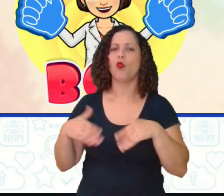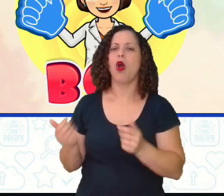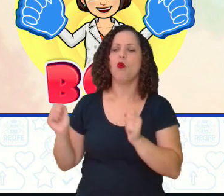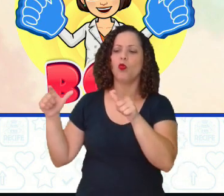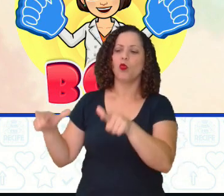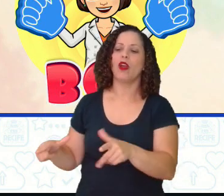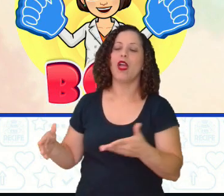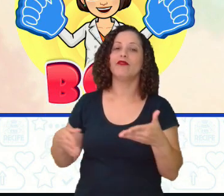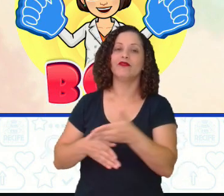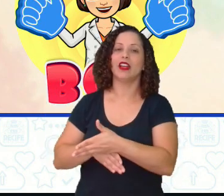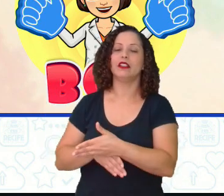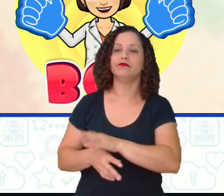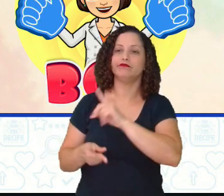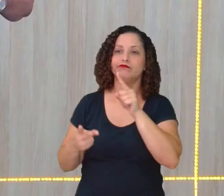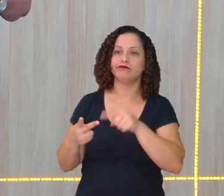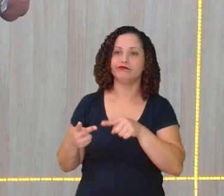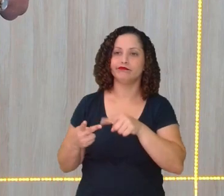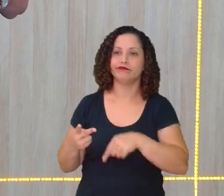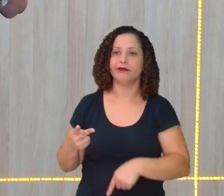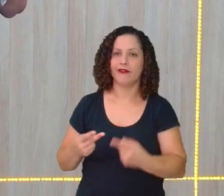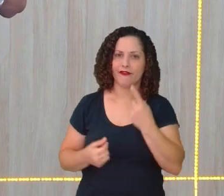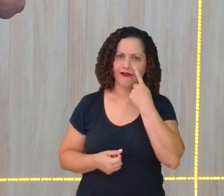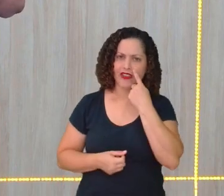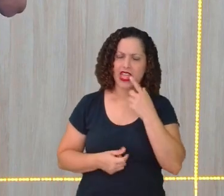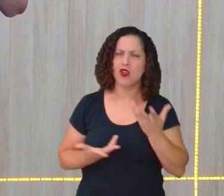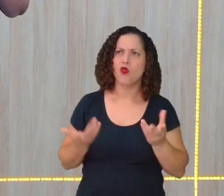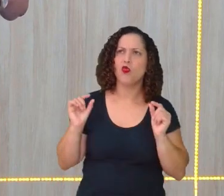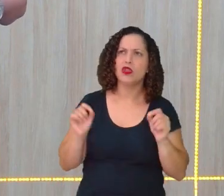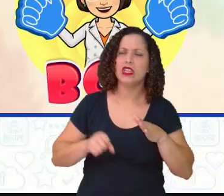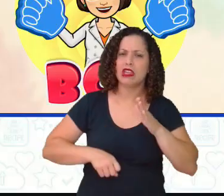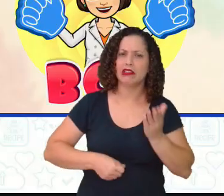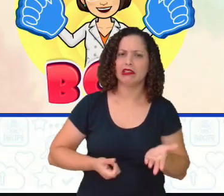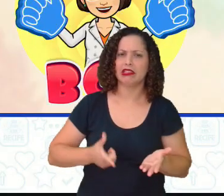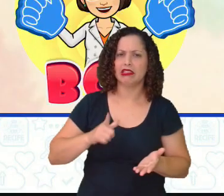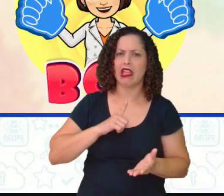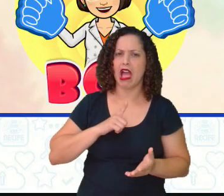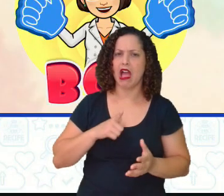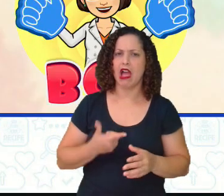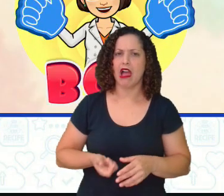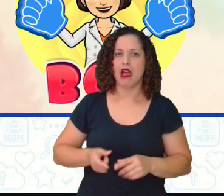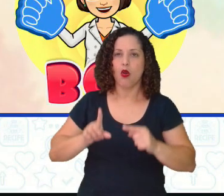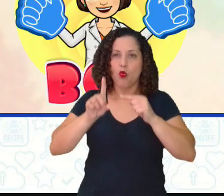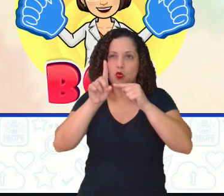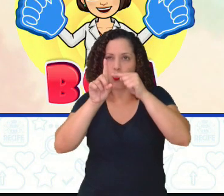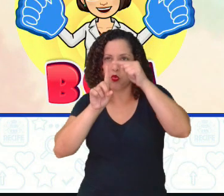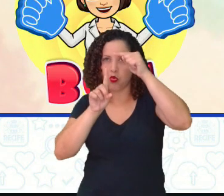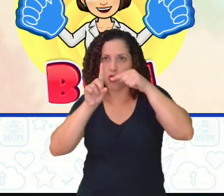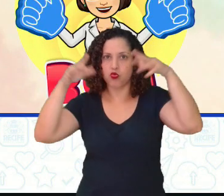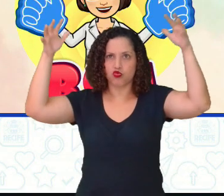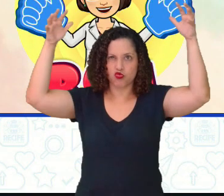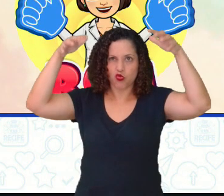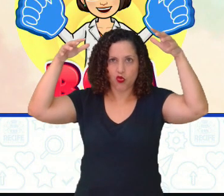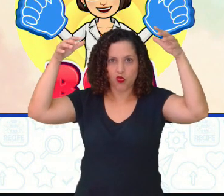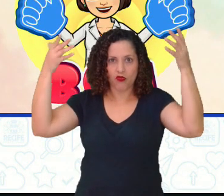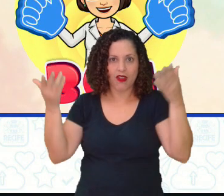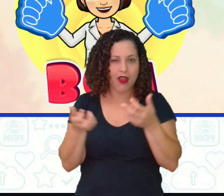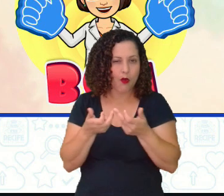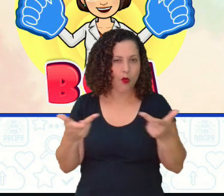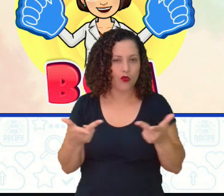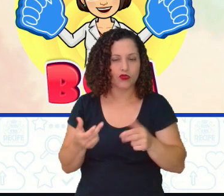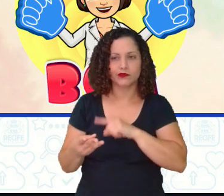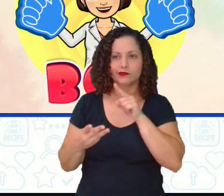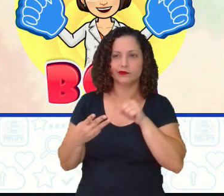local. Acompanhe a previsão do tempo. Como é que está o tempo em relação a isso, né? Verifique o que é